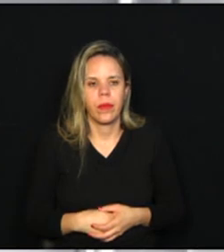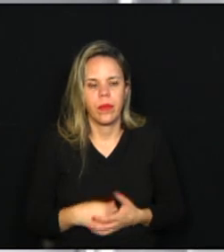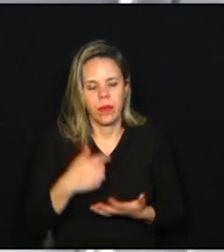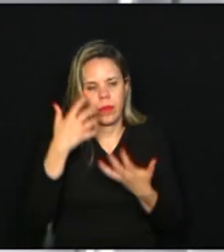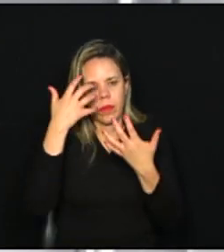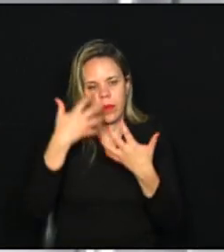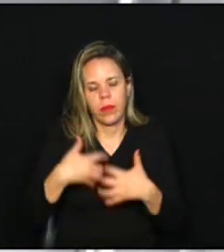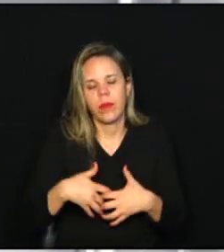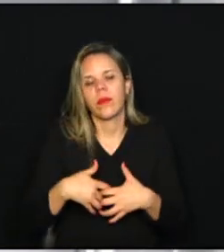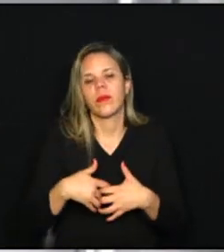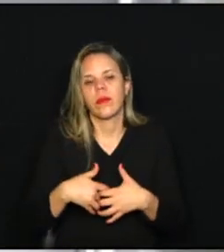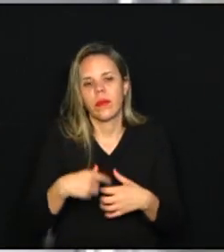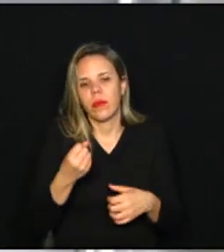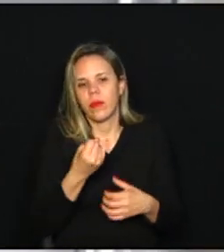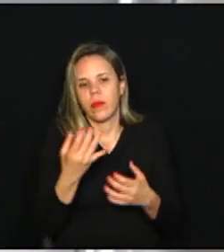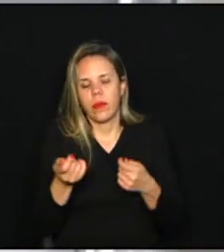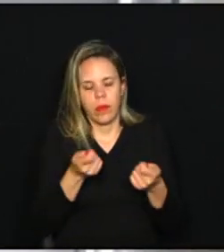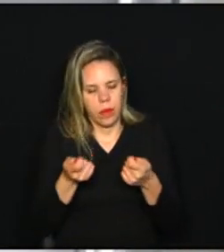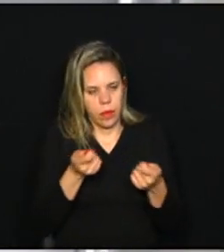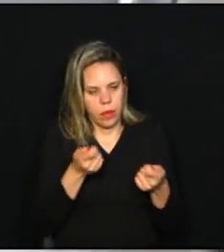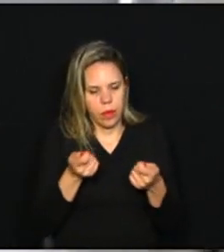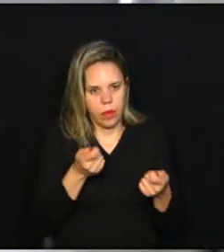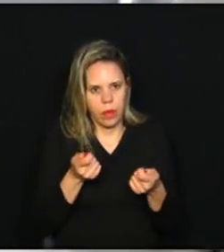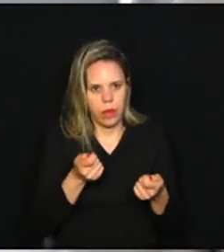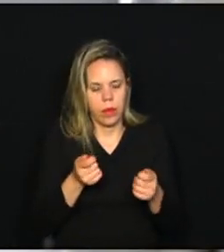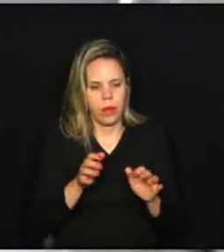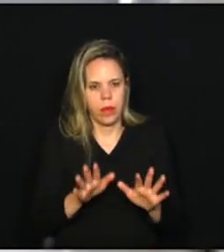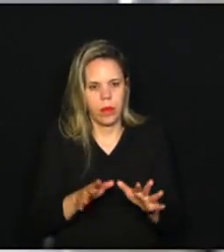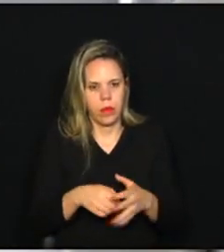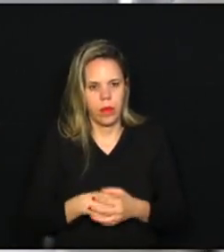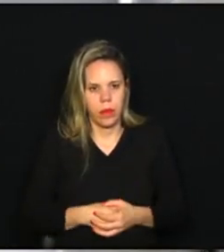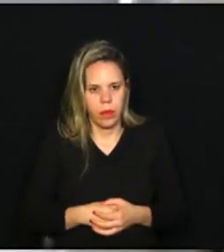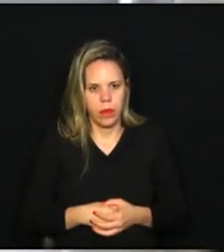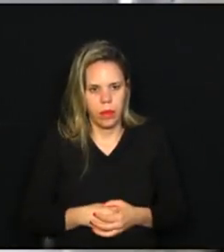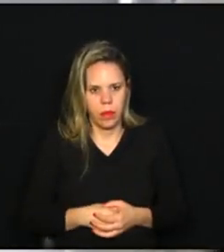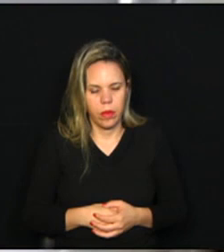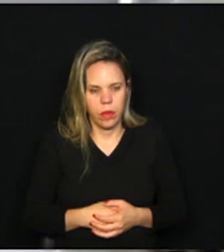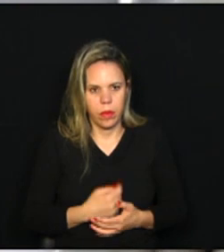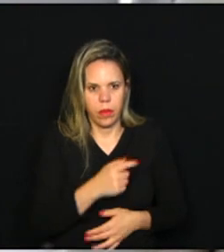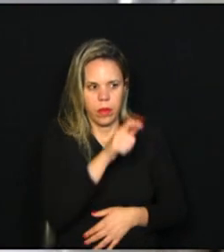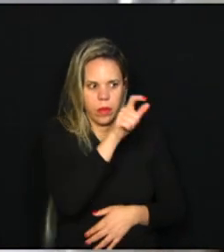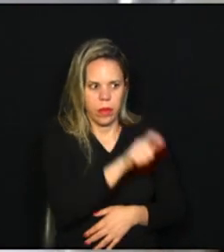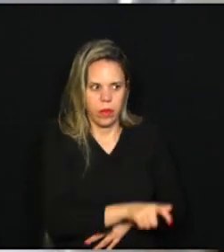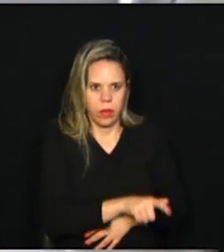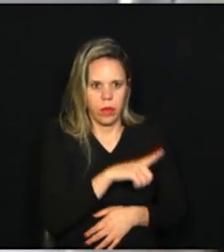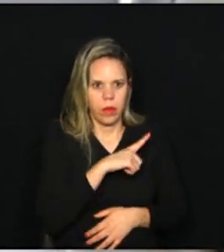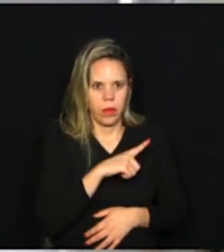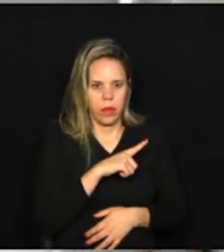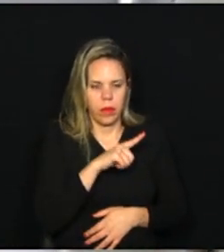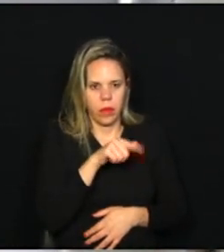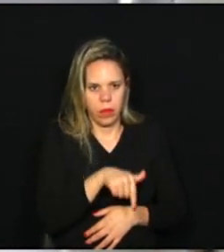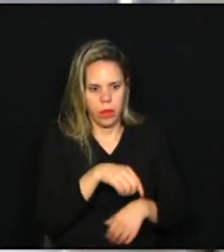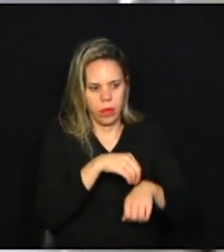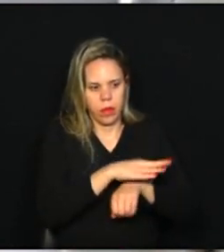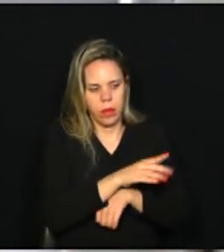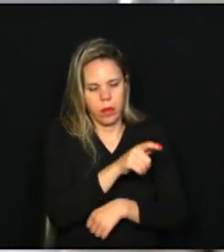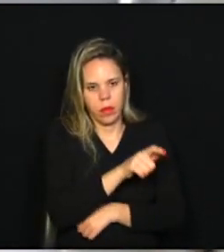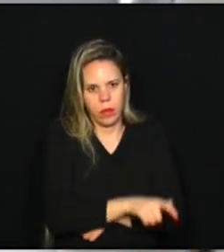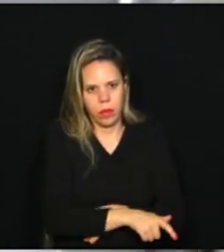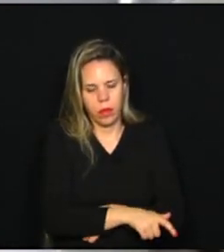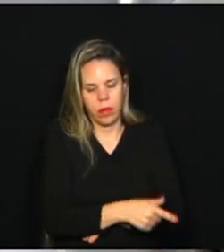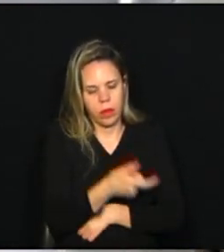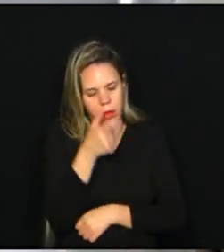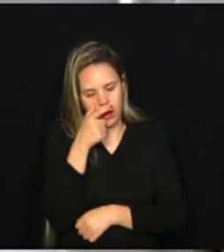racional de dispêndio desse recurso, uma vez que a partir de uma pessoa que é transmissora, a gente está